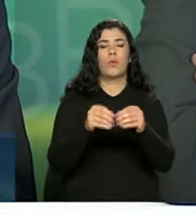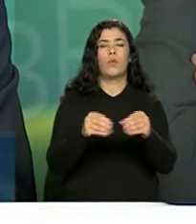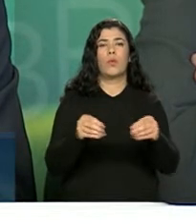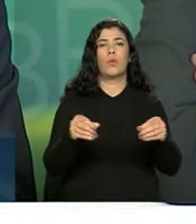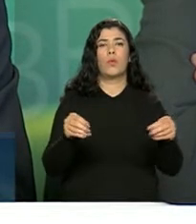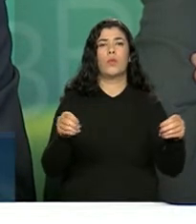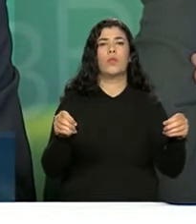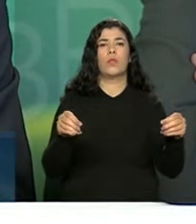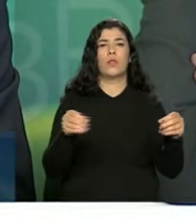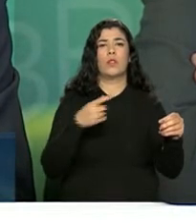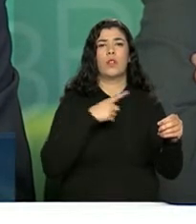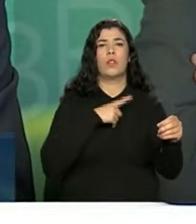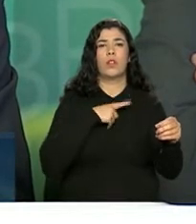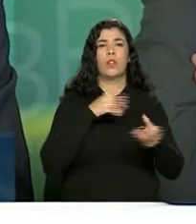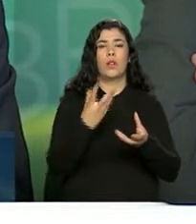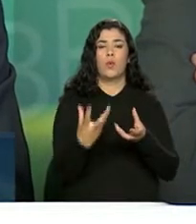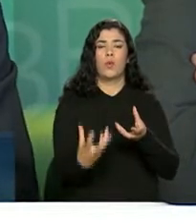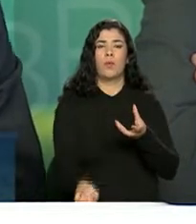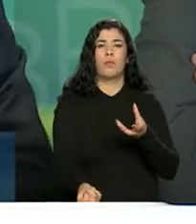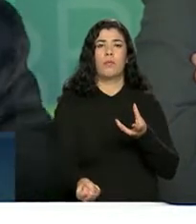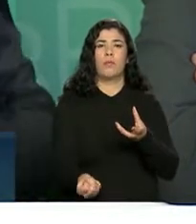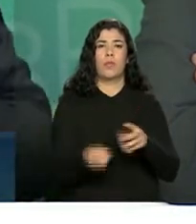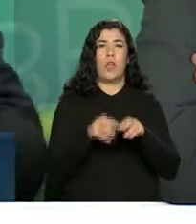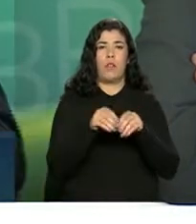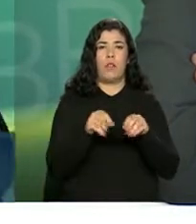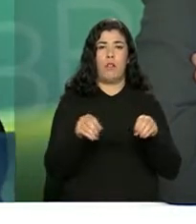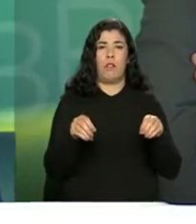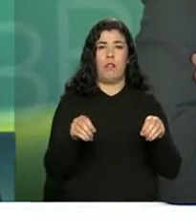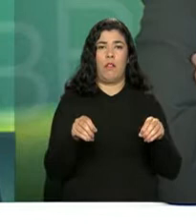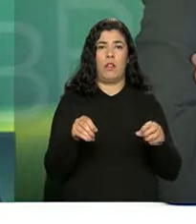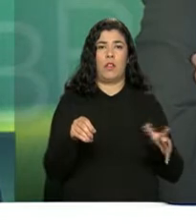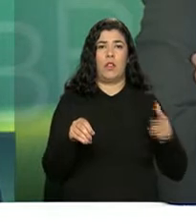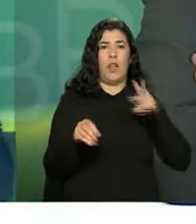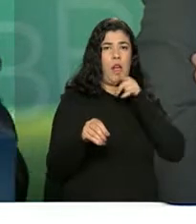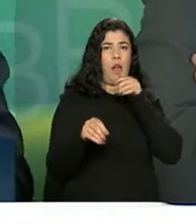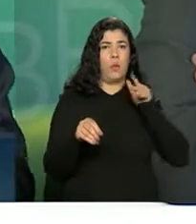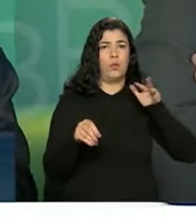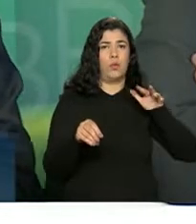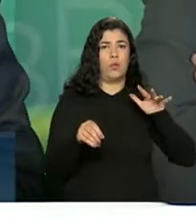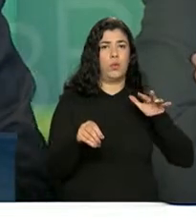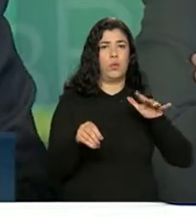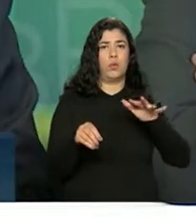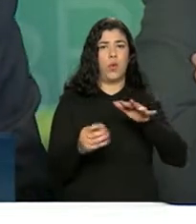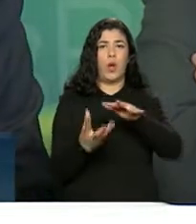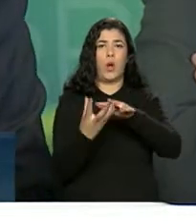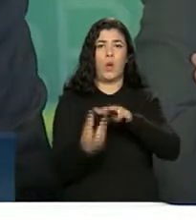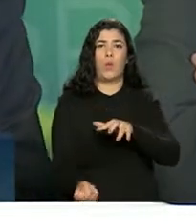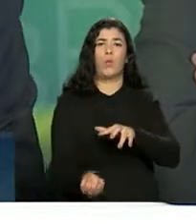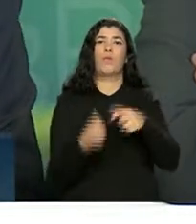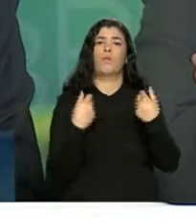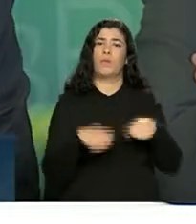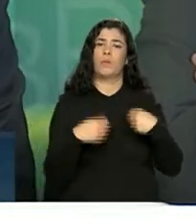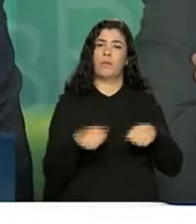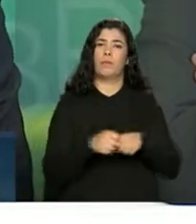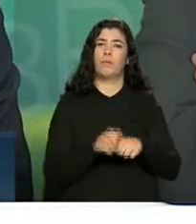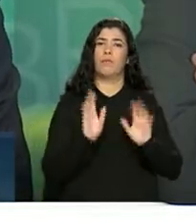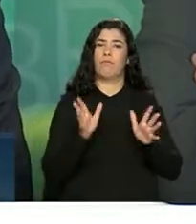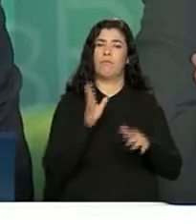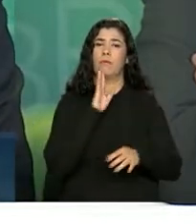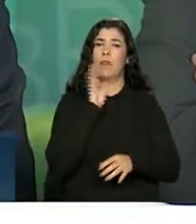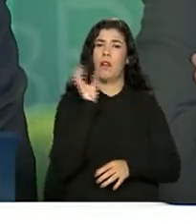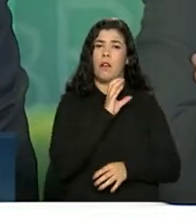famoso efeito Esponja que todos nós já conhecemos o solo tá muito seco então necessita absorver água